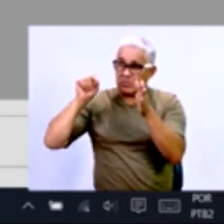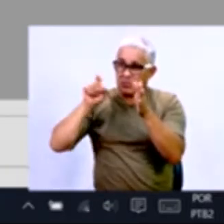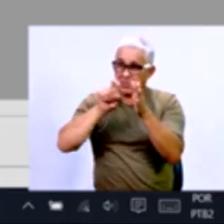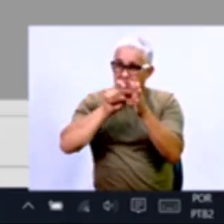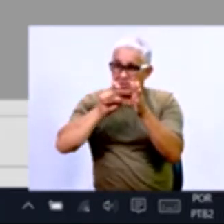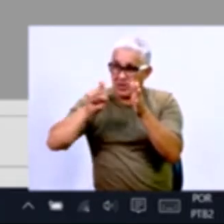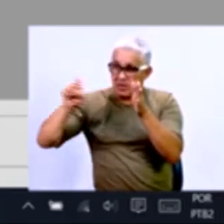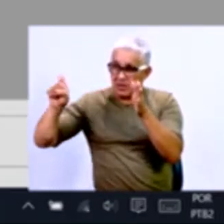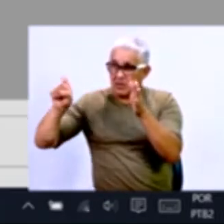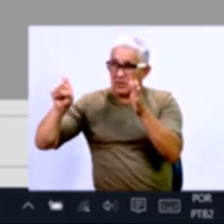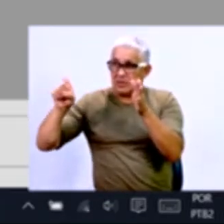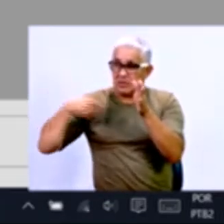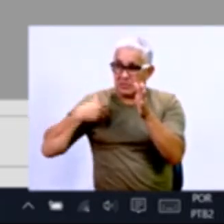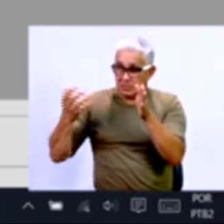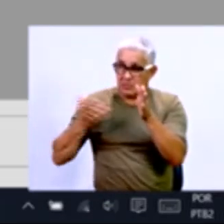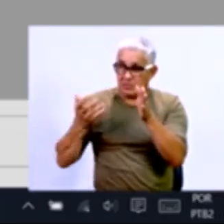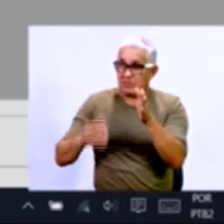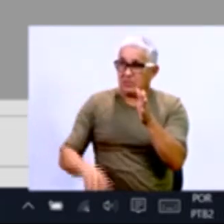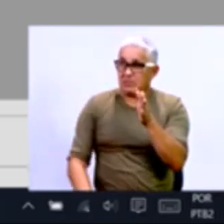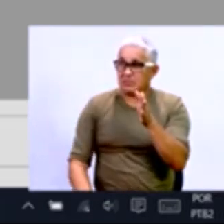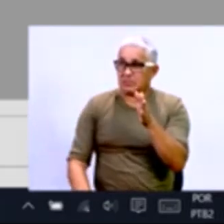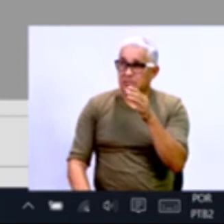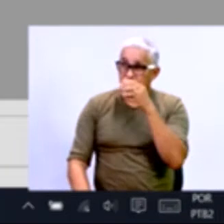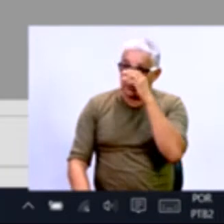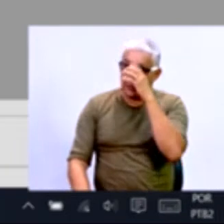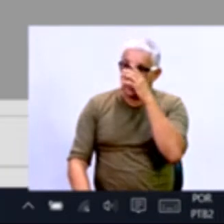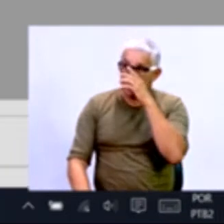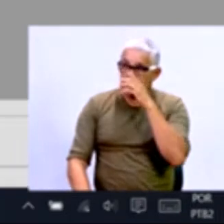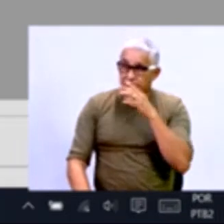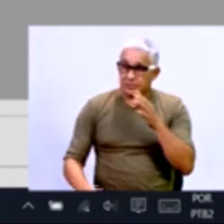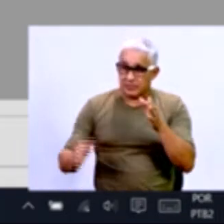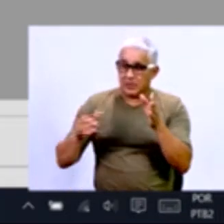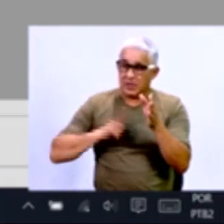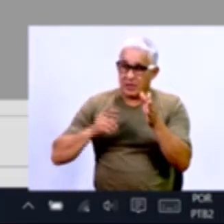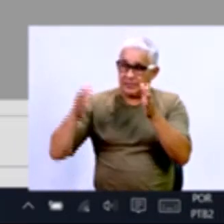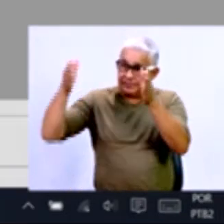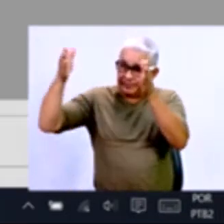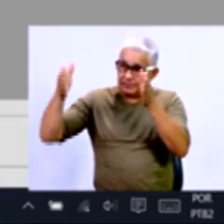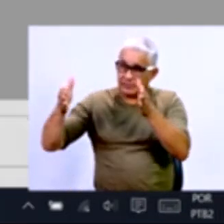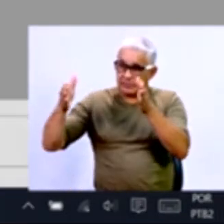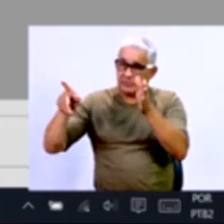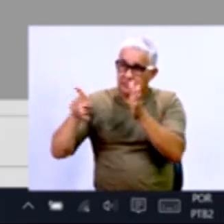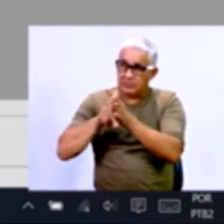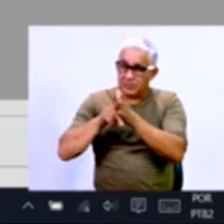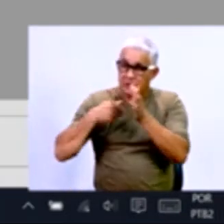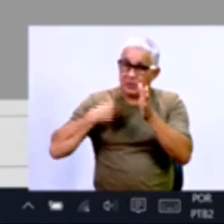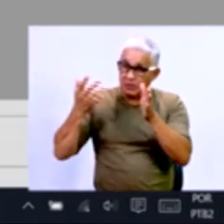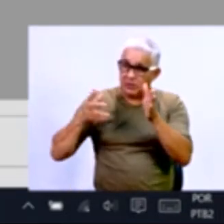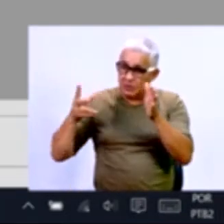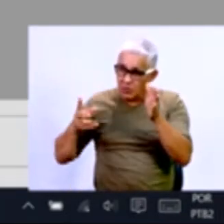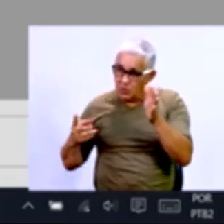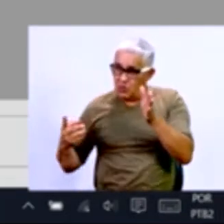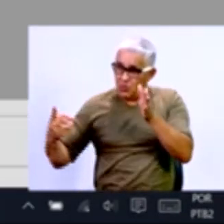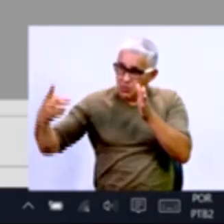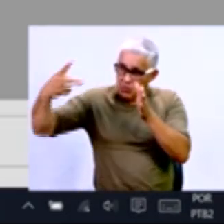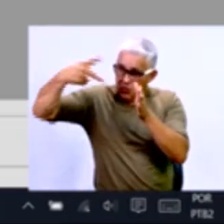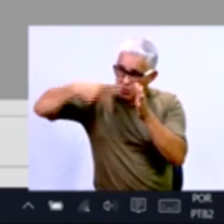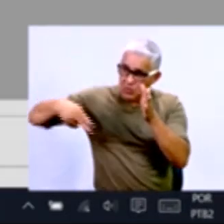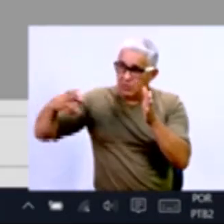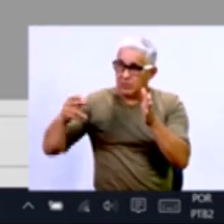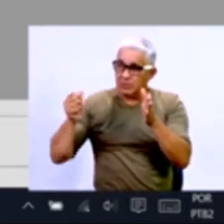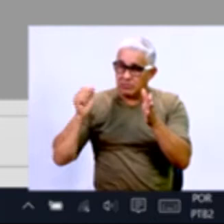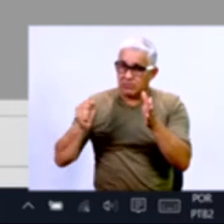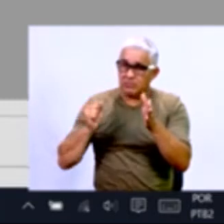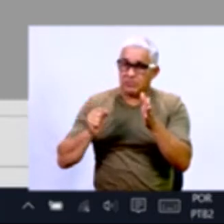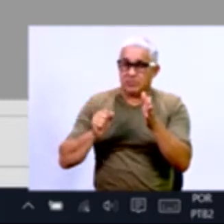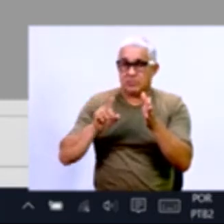mouse até a posição que eu quero. Esse pedaço aqui, esse trecho da música, eu quero recortar. Eu posso deletar usando o